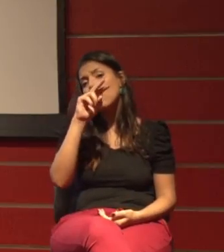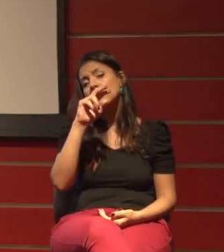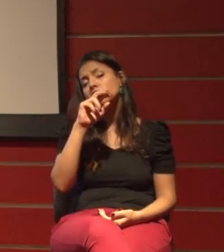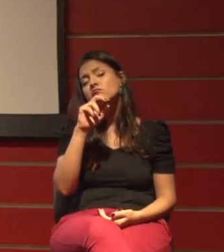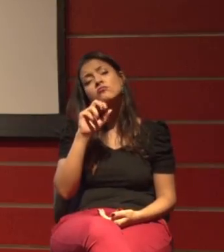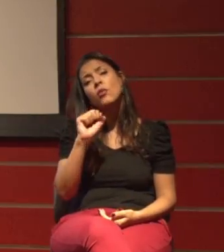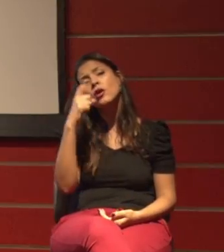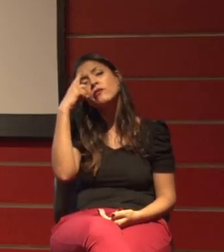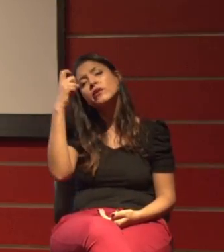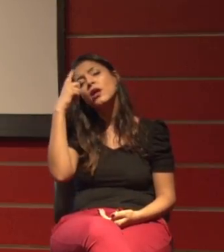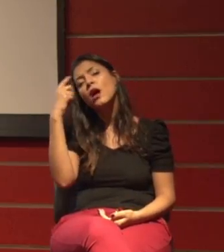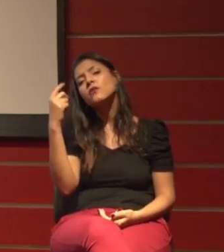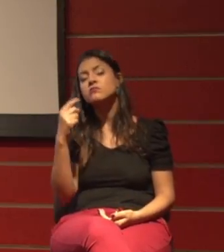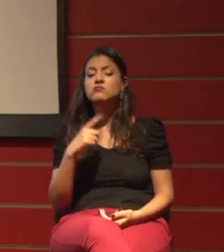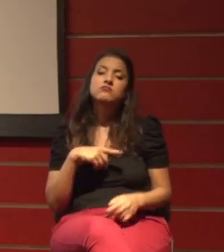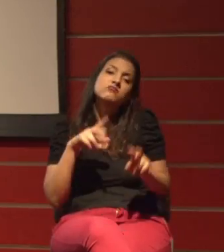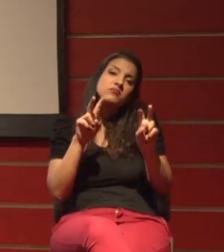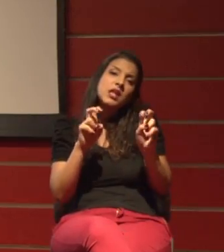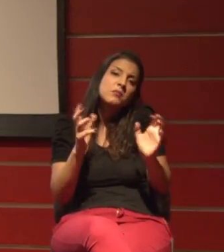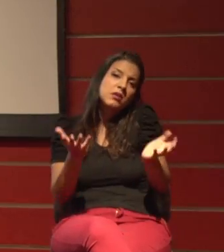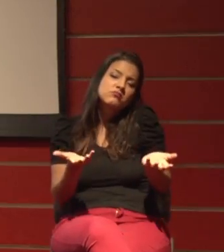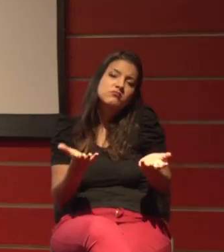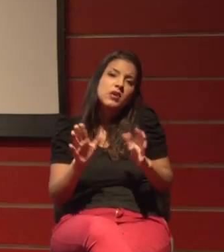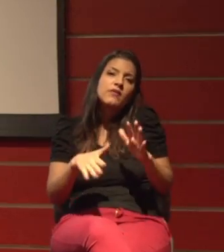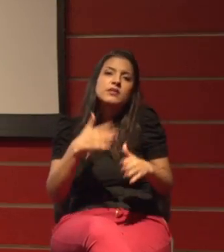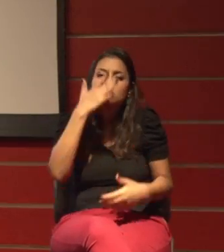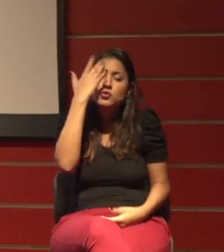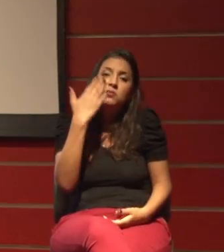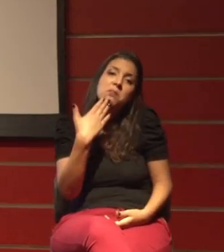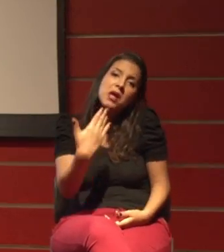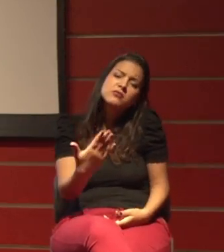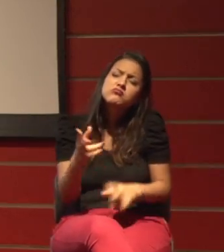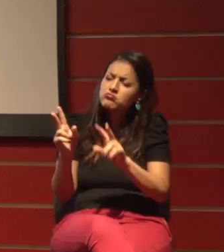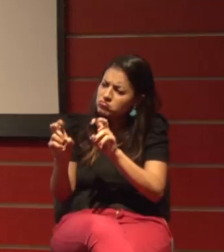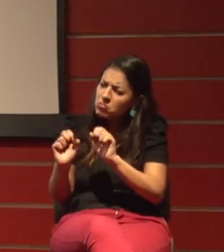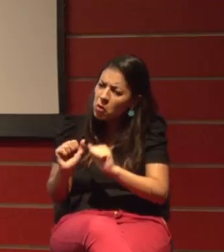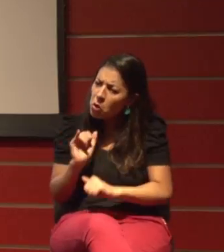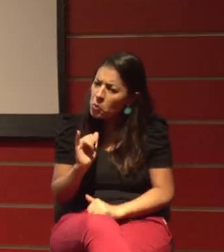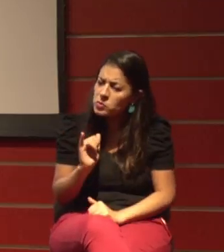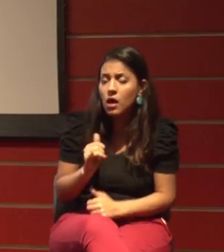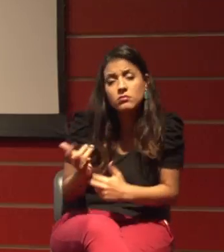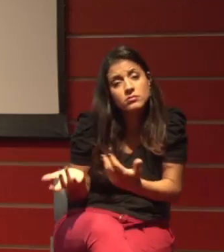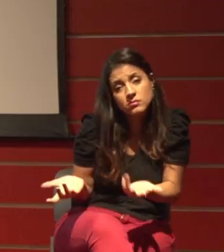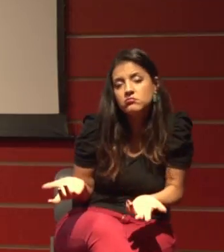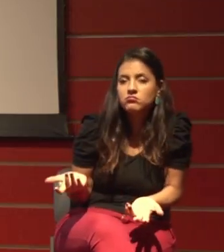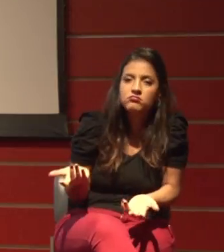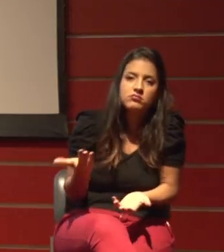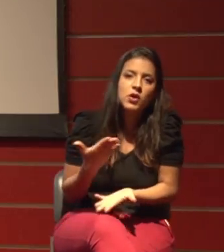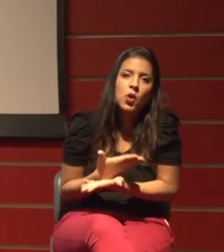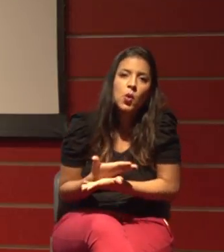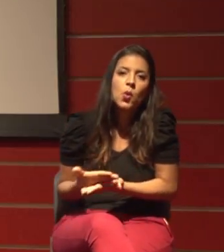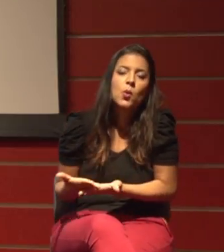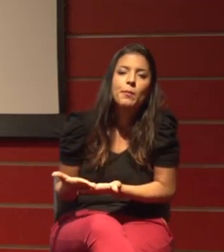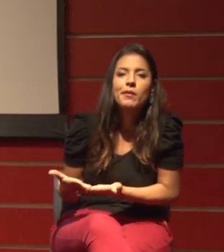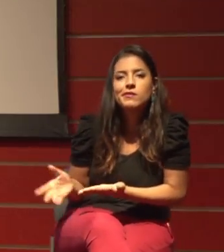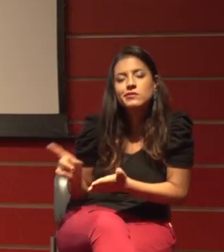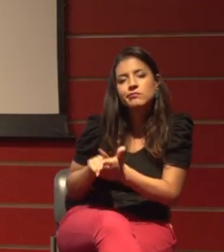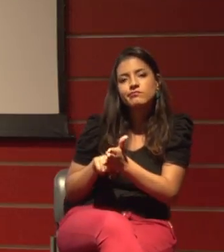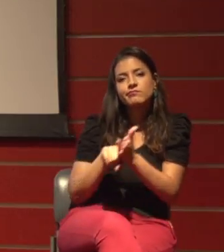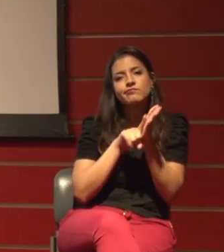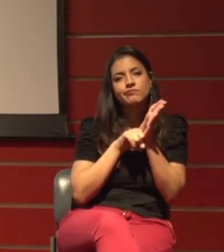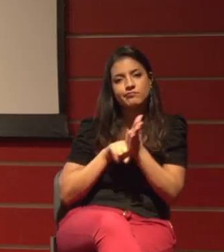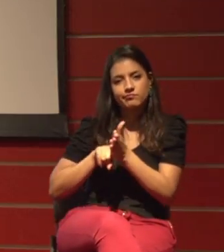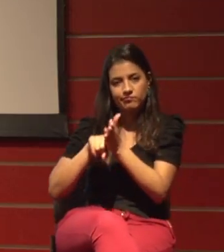quando te encomendam algo sobre um um determinado tema também você começa a a pesquisar